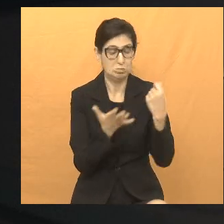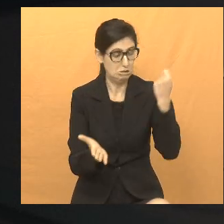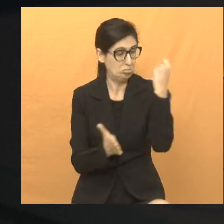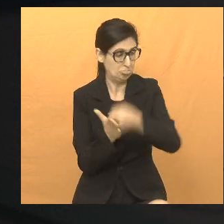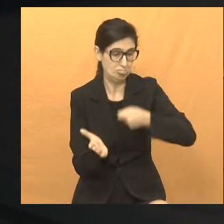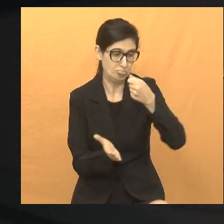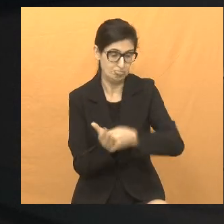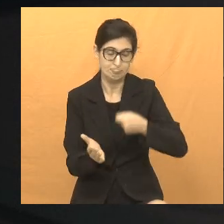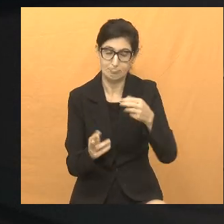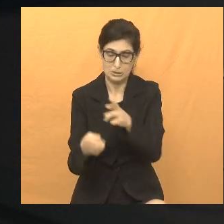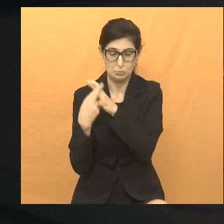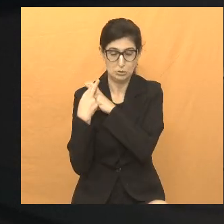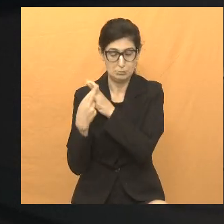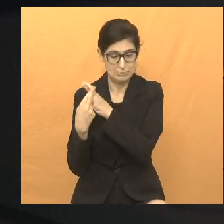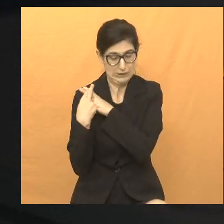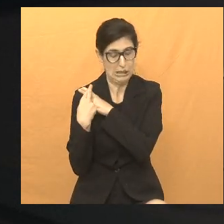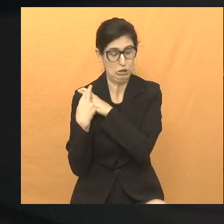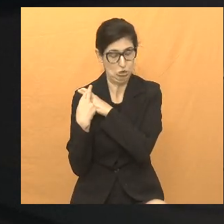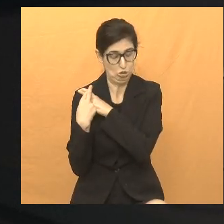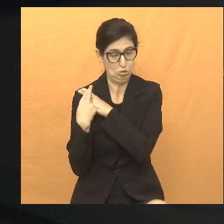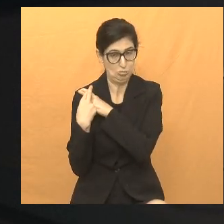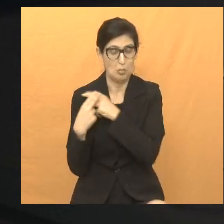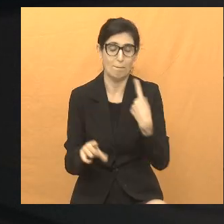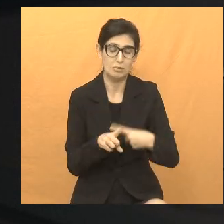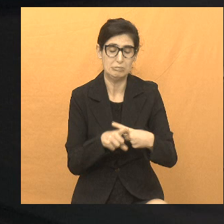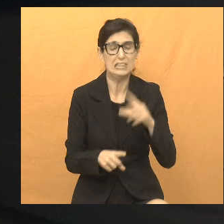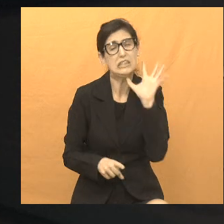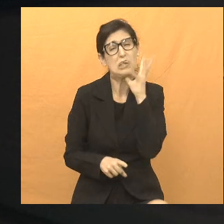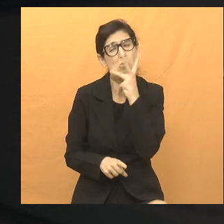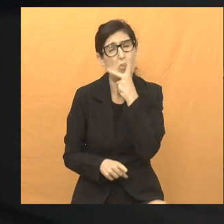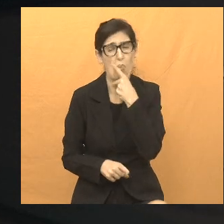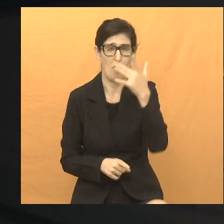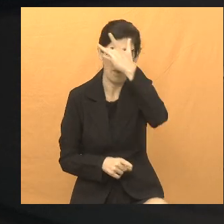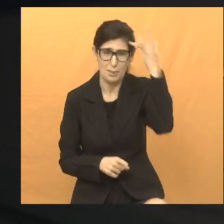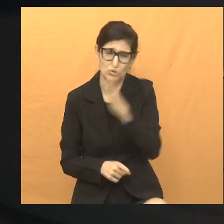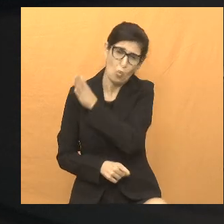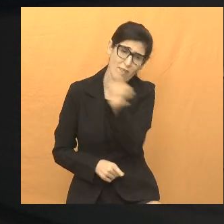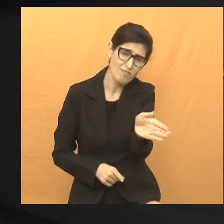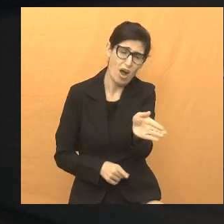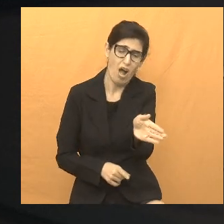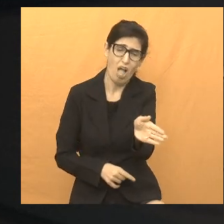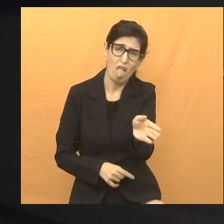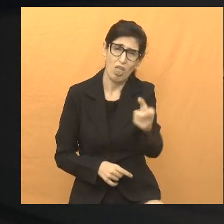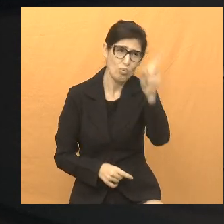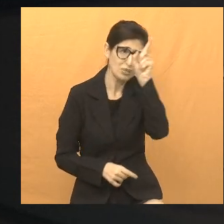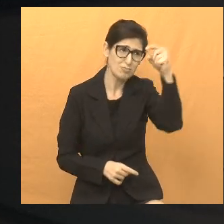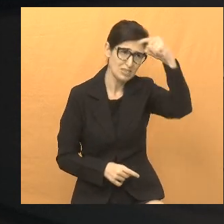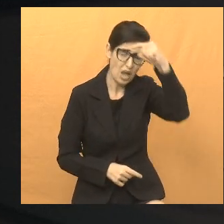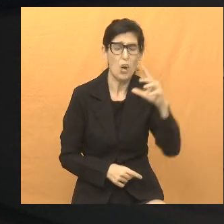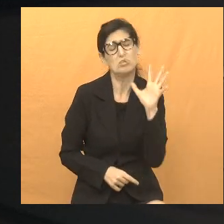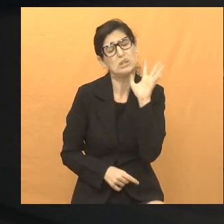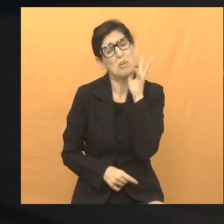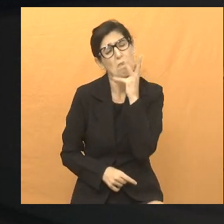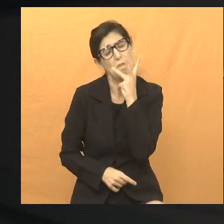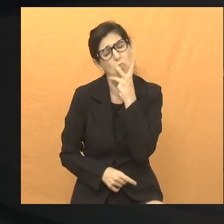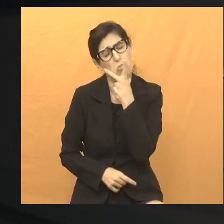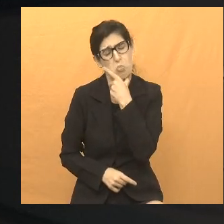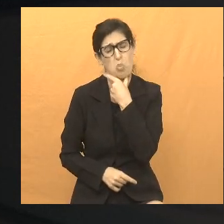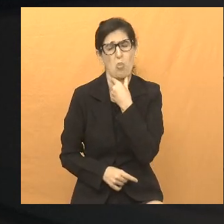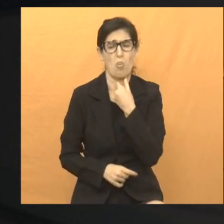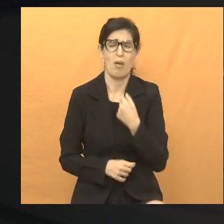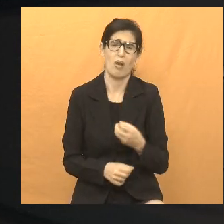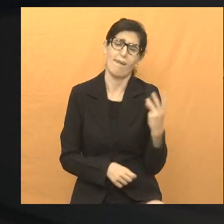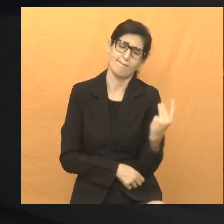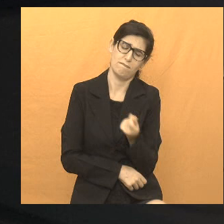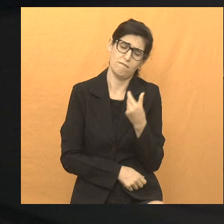gente por conta do quê? Por conta da demora no atendimento, por conta que a questão que vocês